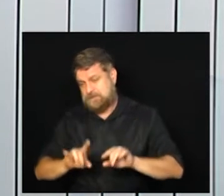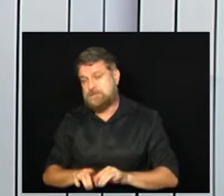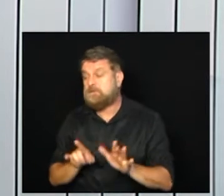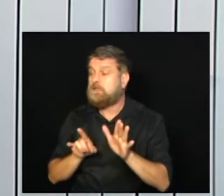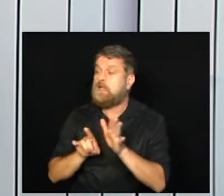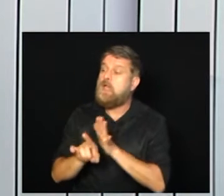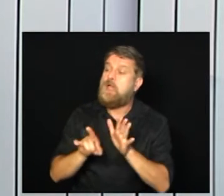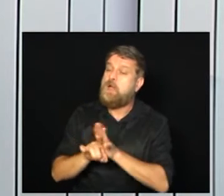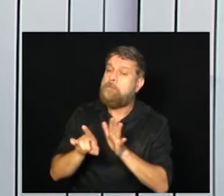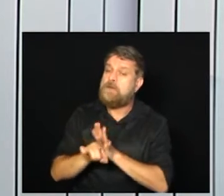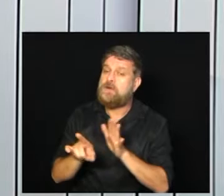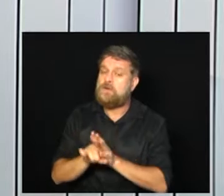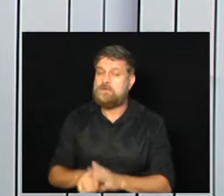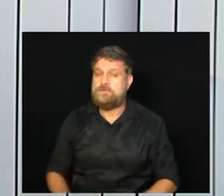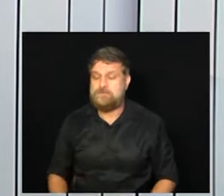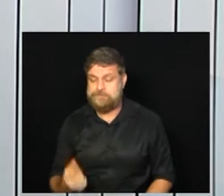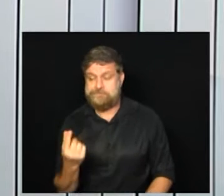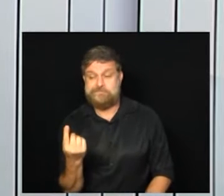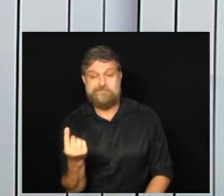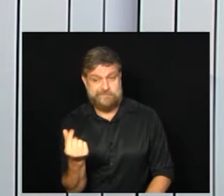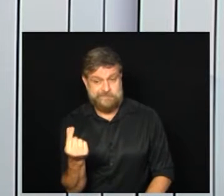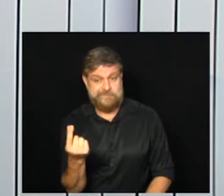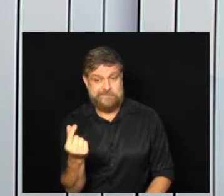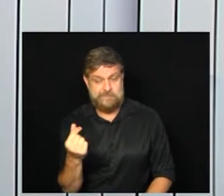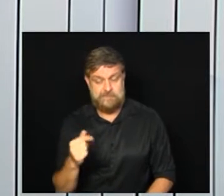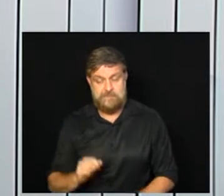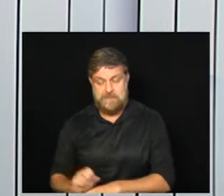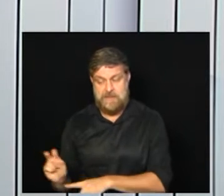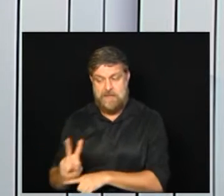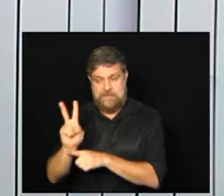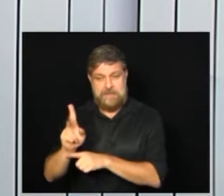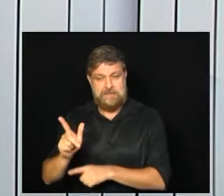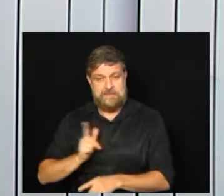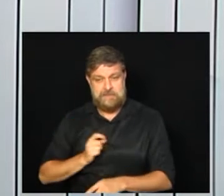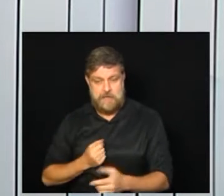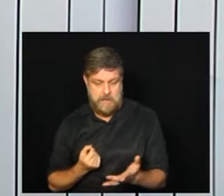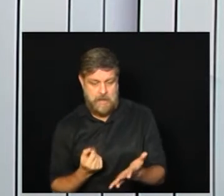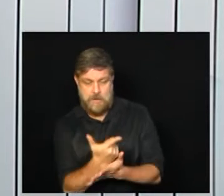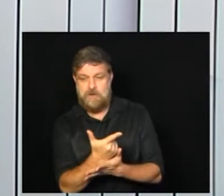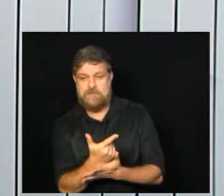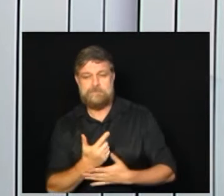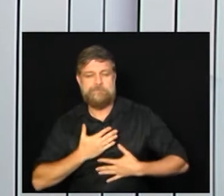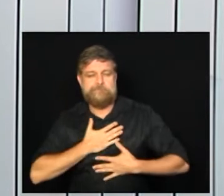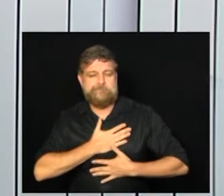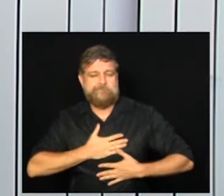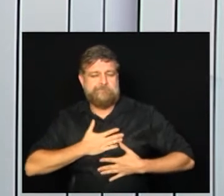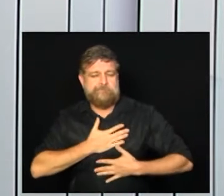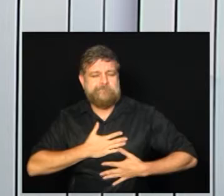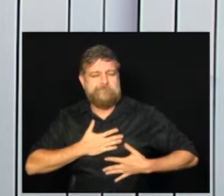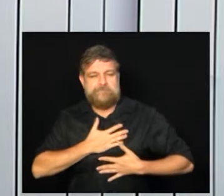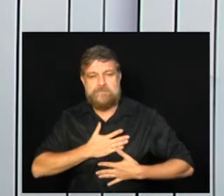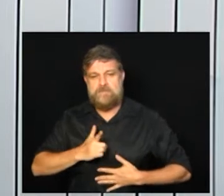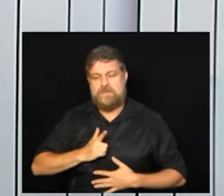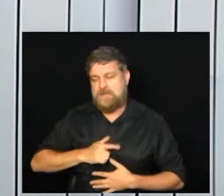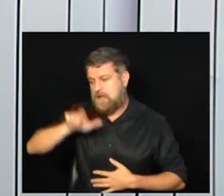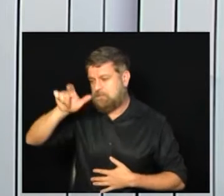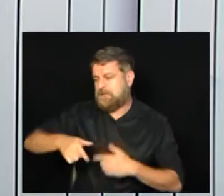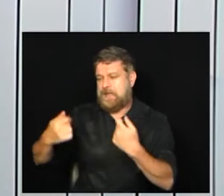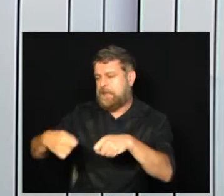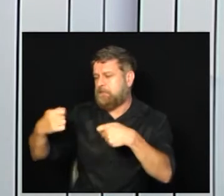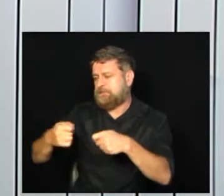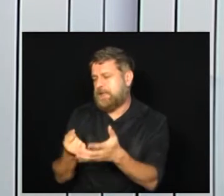que ponto para a saúde financeira é válido uma compra para o bem-estar, então é algo que você não está